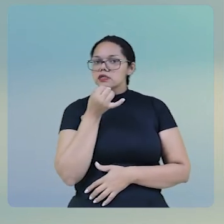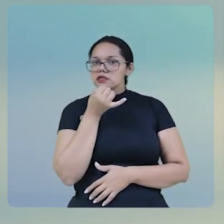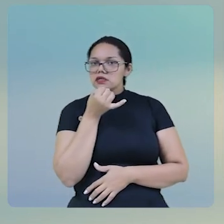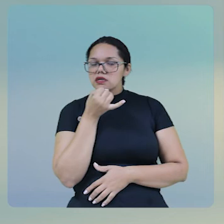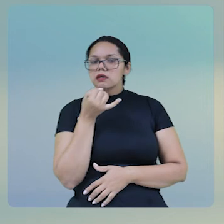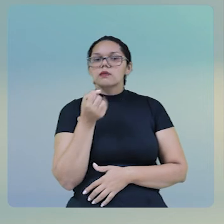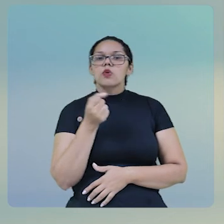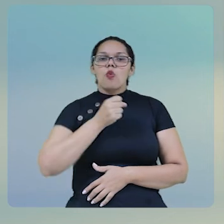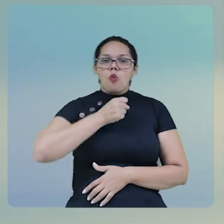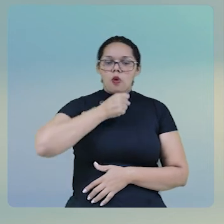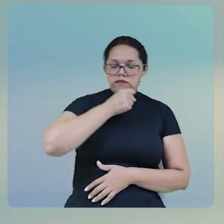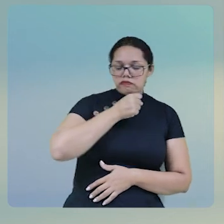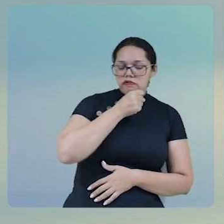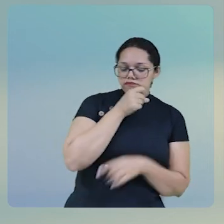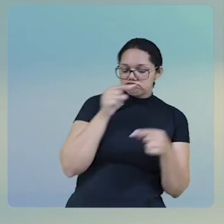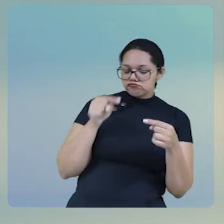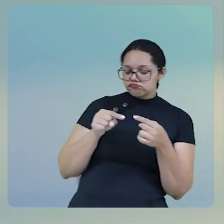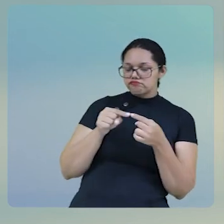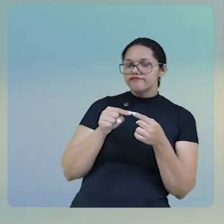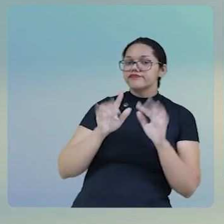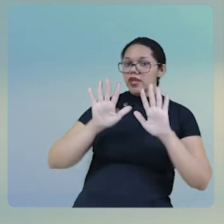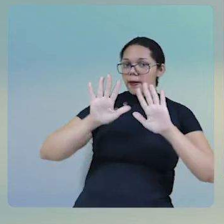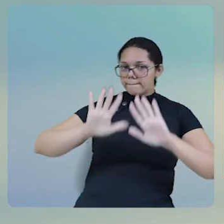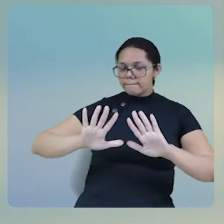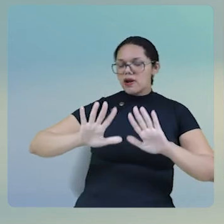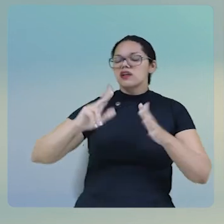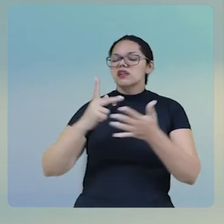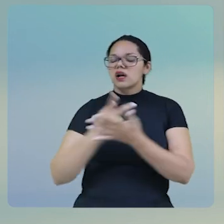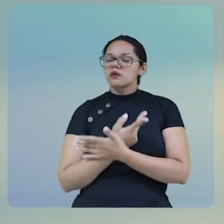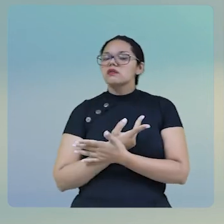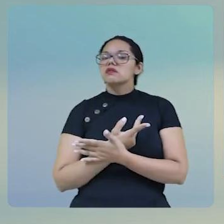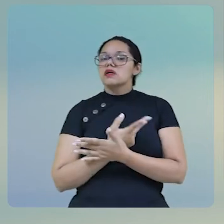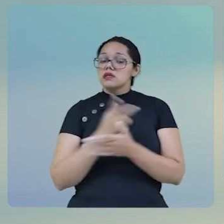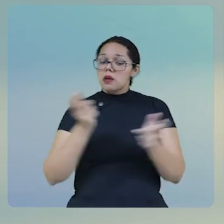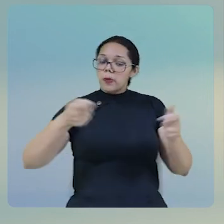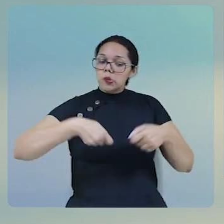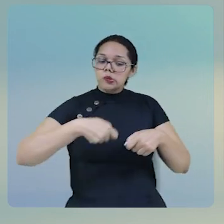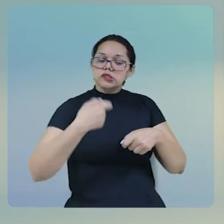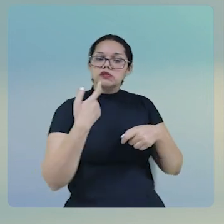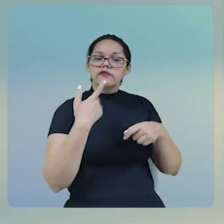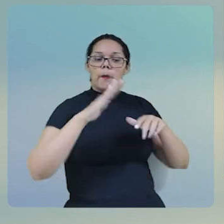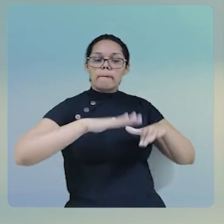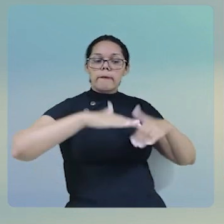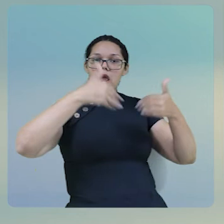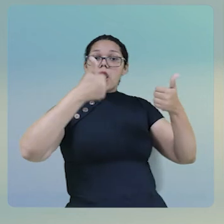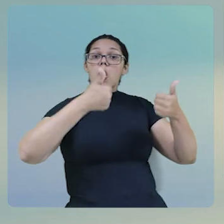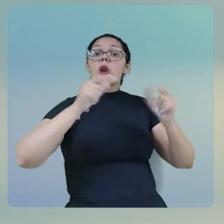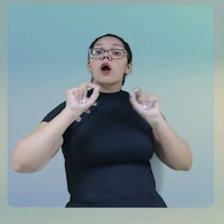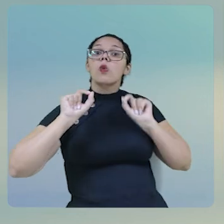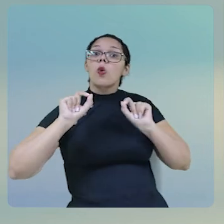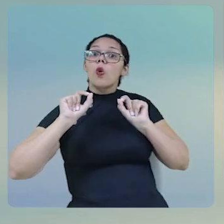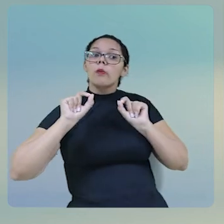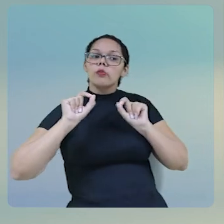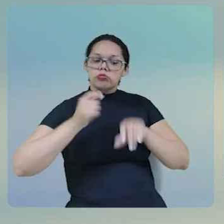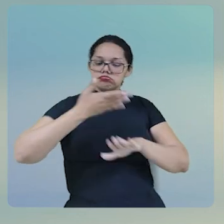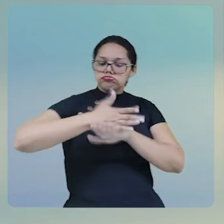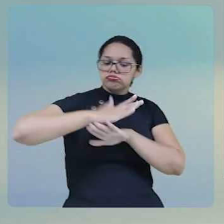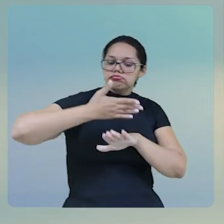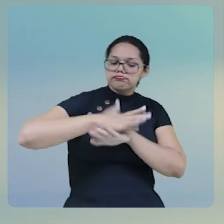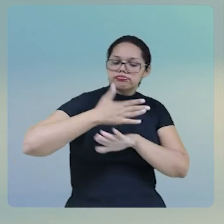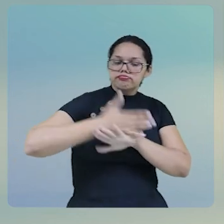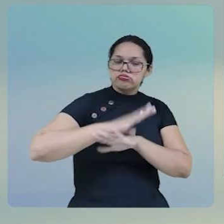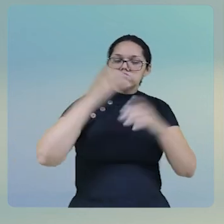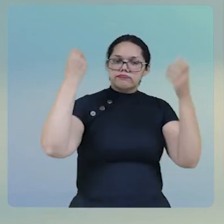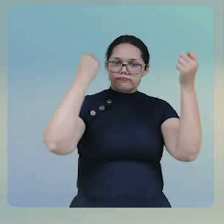nós falamos isso, mas seu quadro e consequentes danos podem ser retardados com a prática de exercícios físicos,